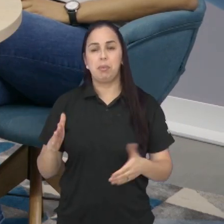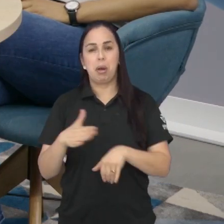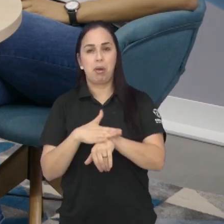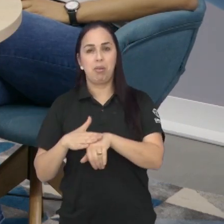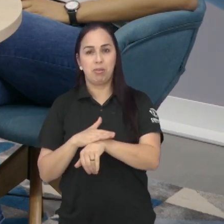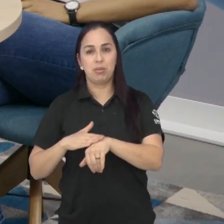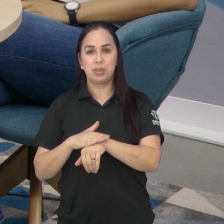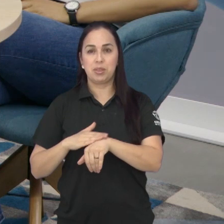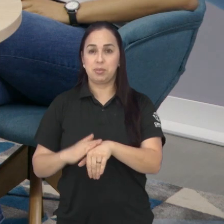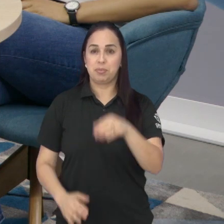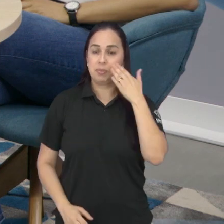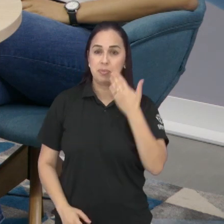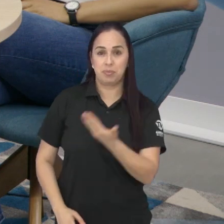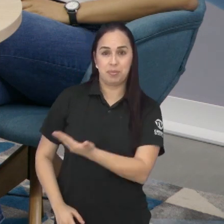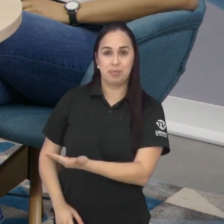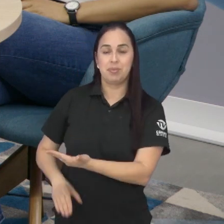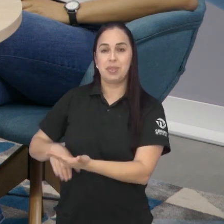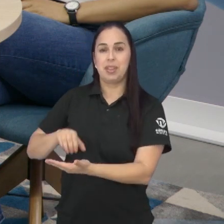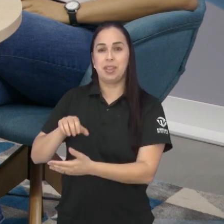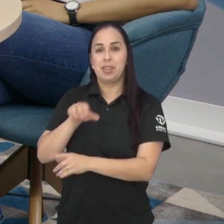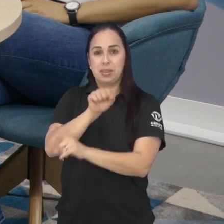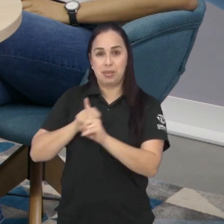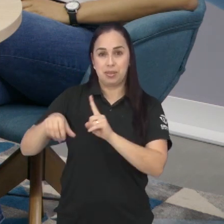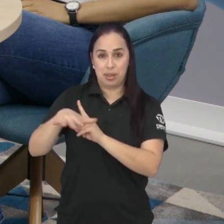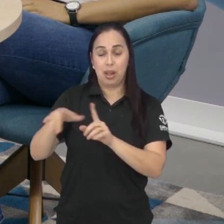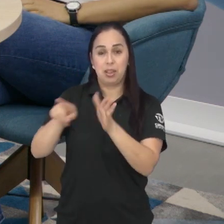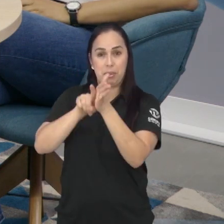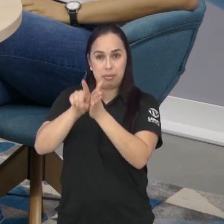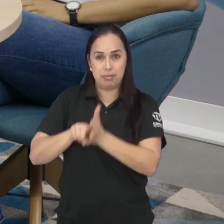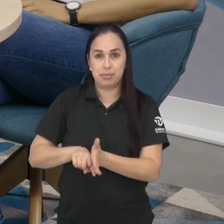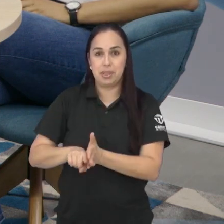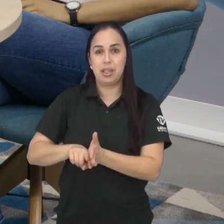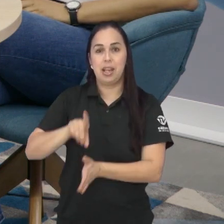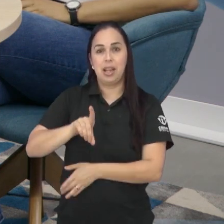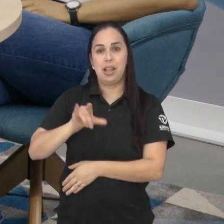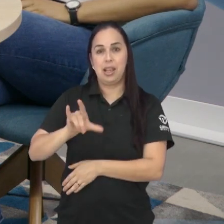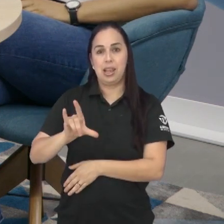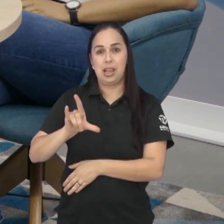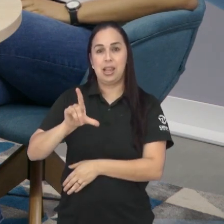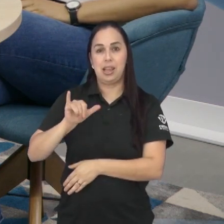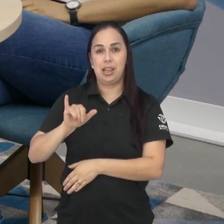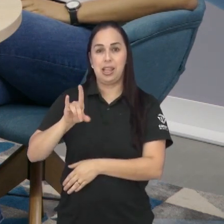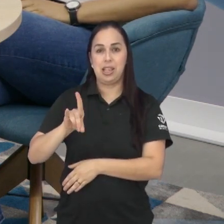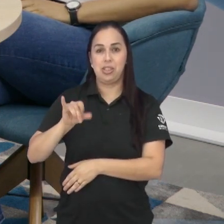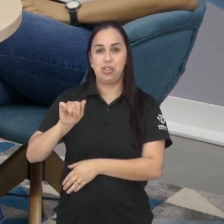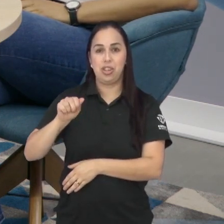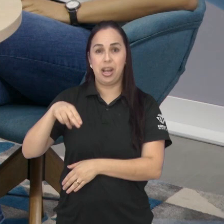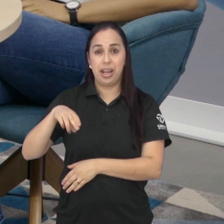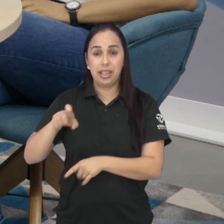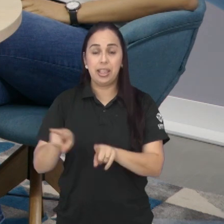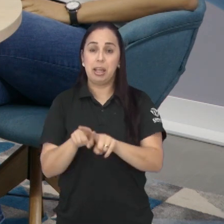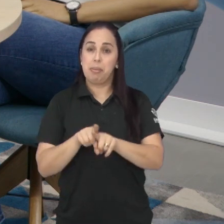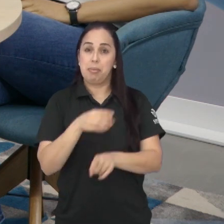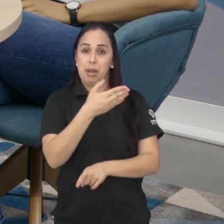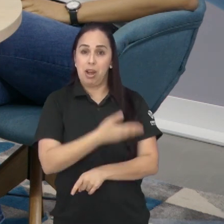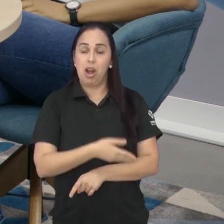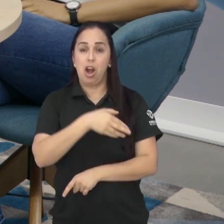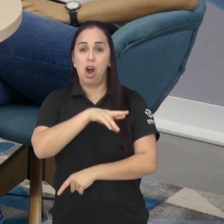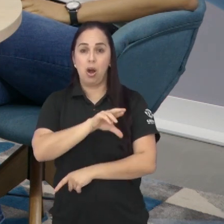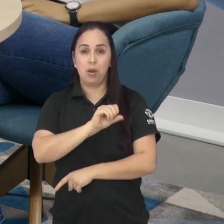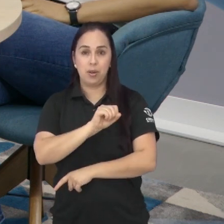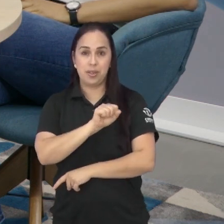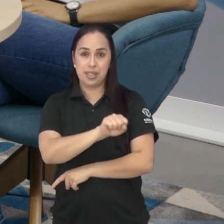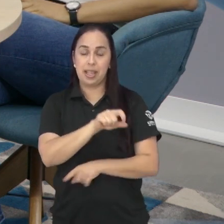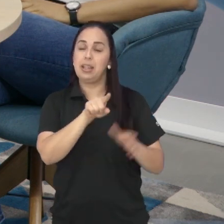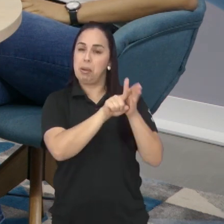conversar sobre este assunto, eu trago a socióloga e pesquisadora Lidiane Maciel e a também socióloga e professora Rosa